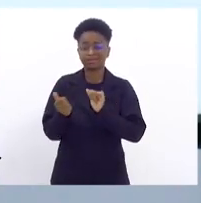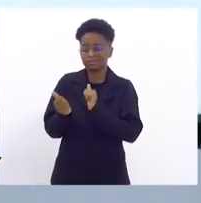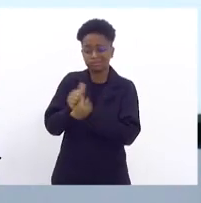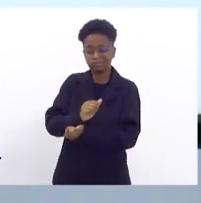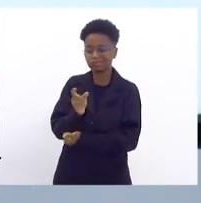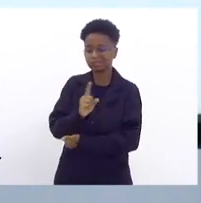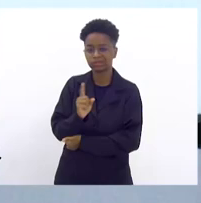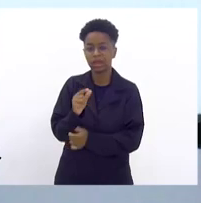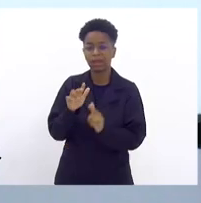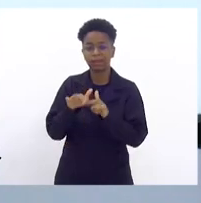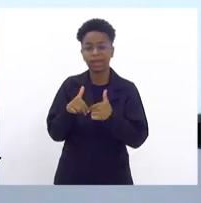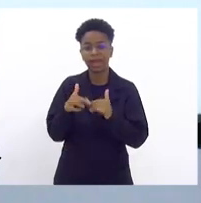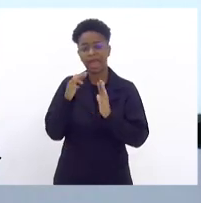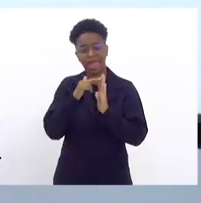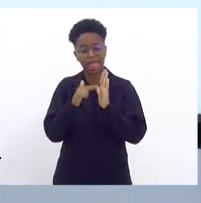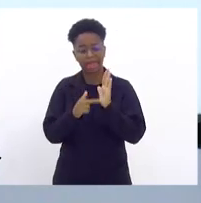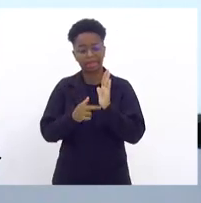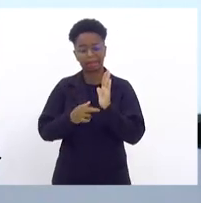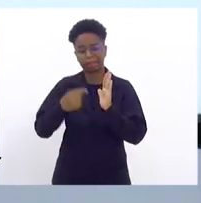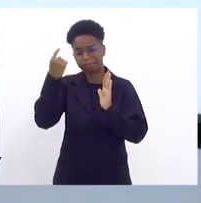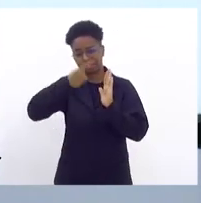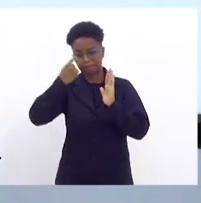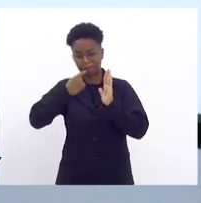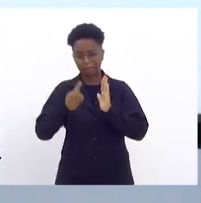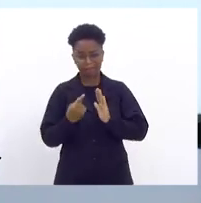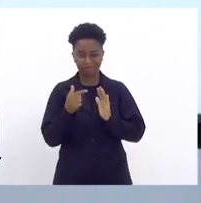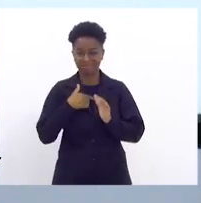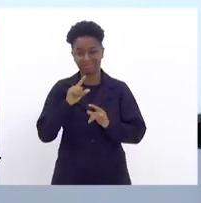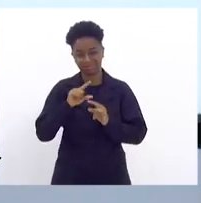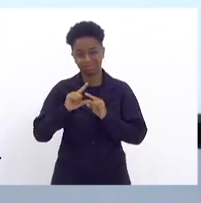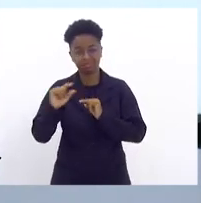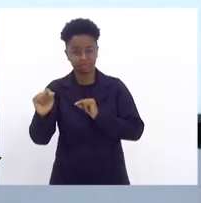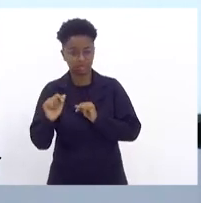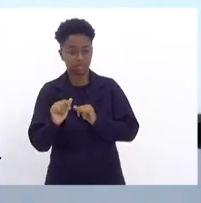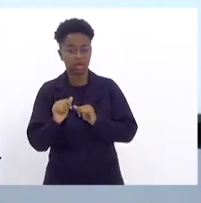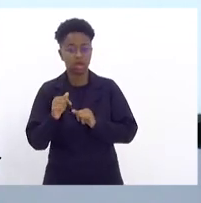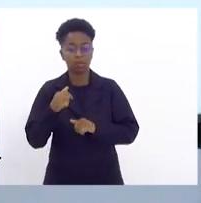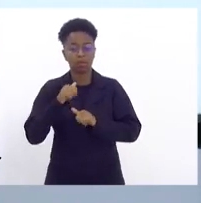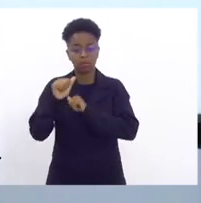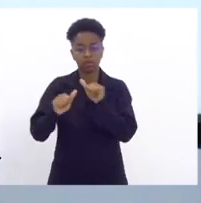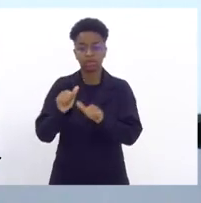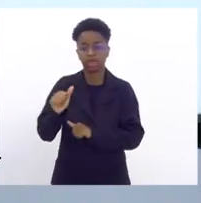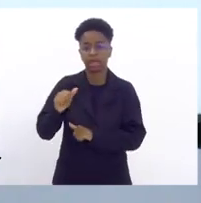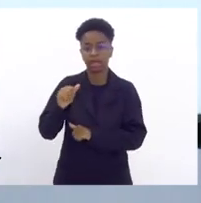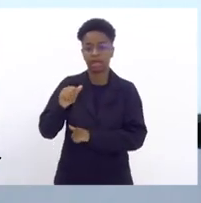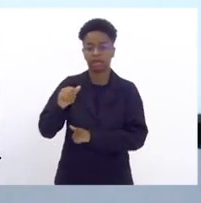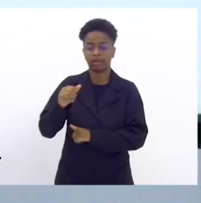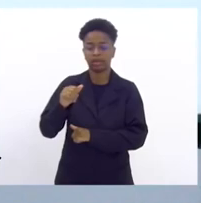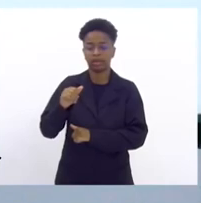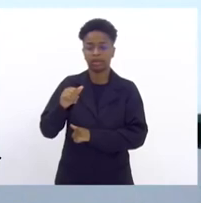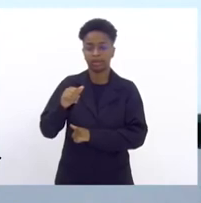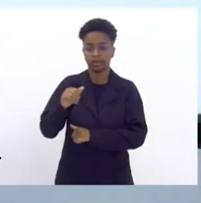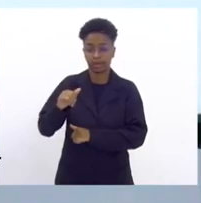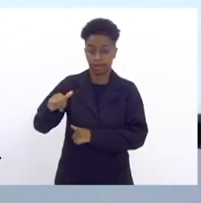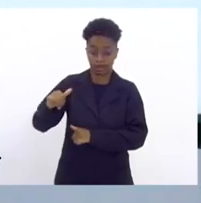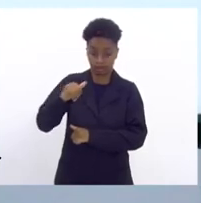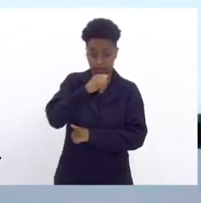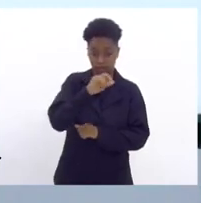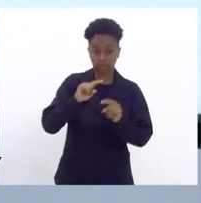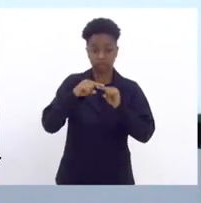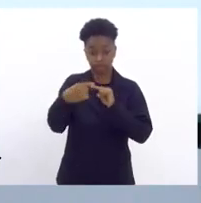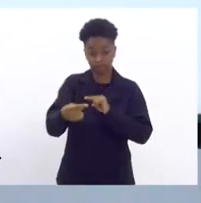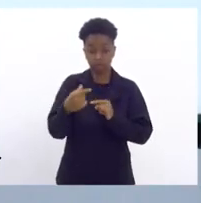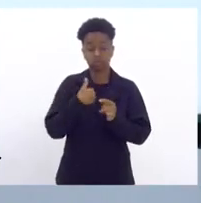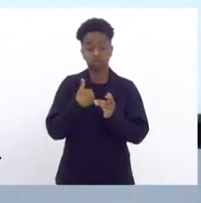que me orientava aquelas regras sair para ir para aeronáutica para ir para o quarto para o seminário você padre também